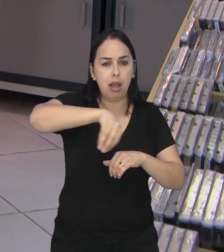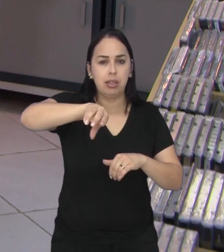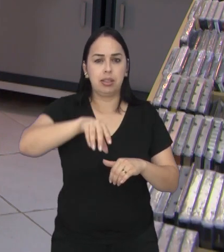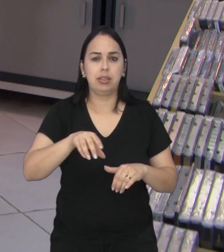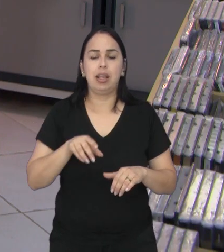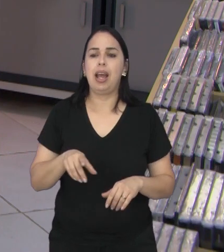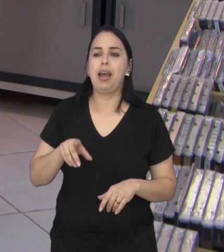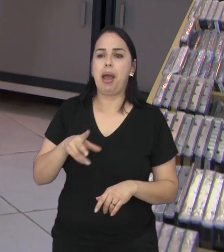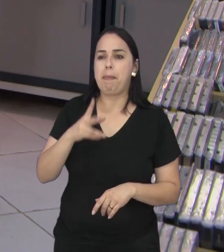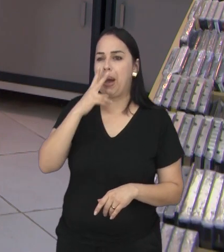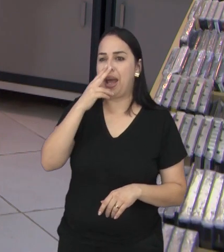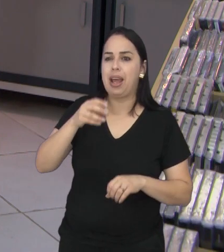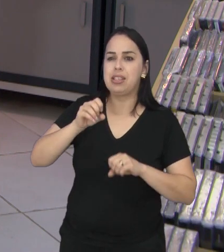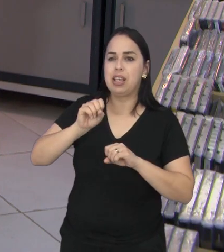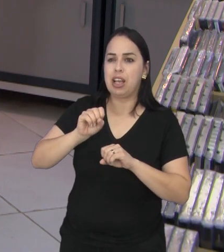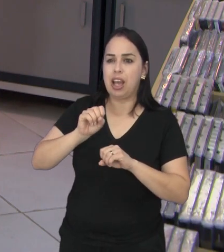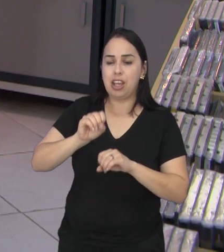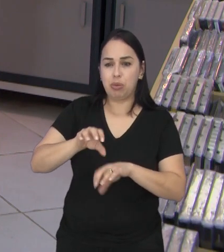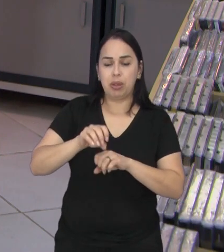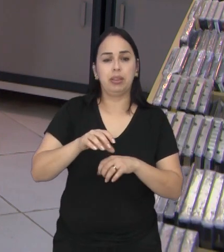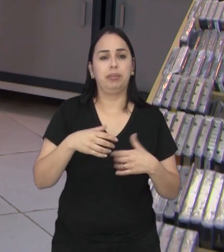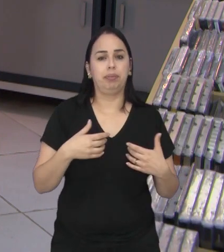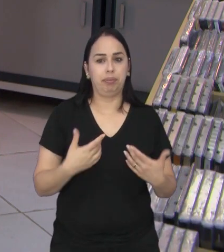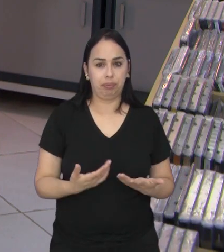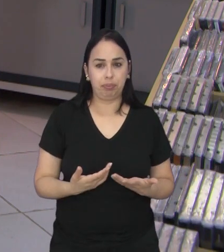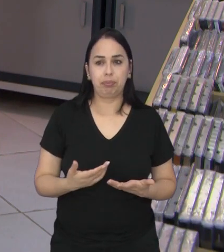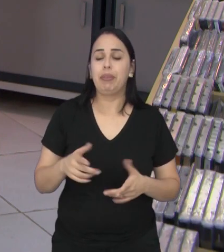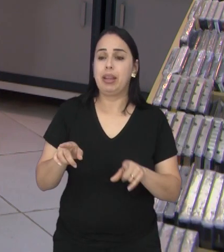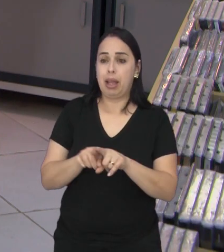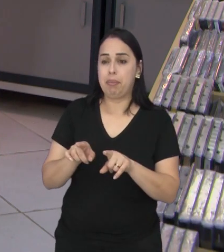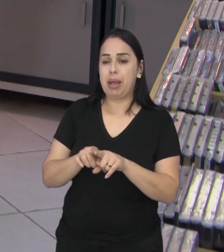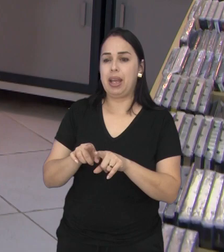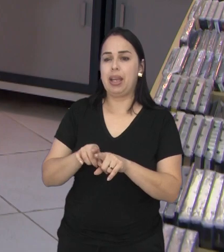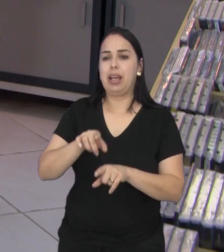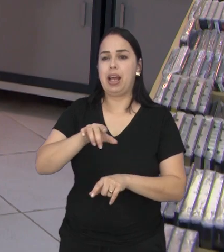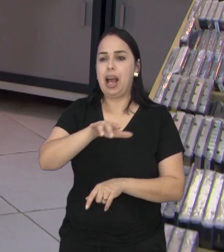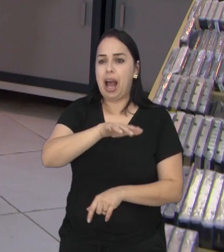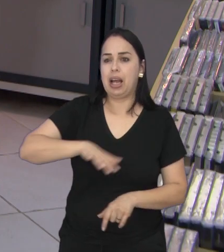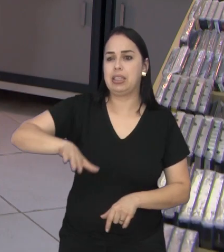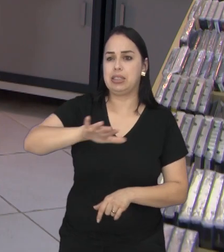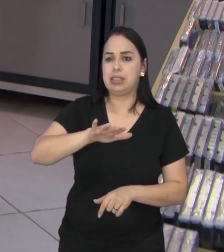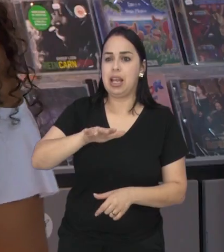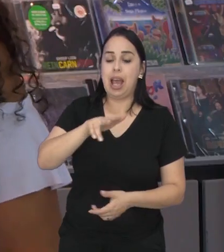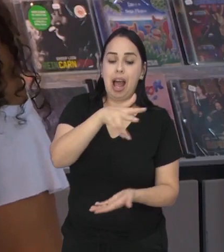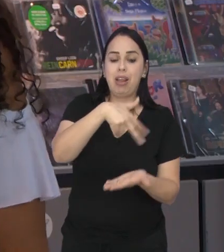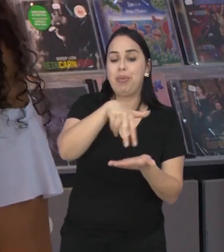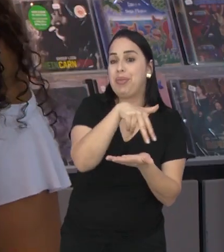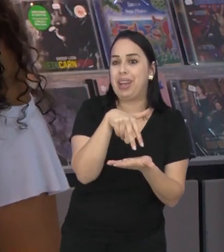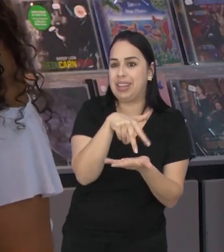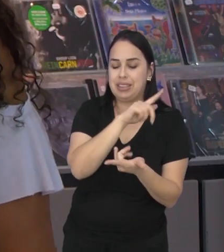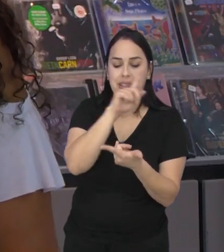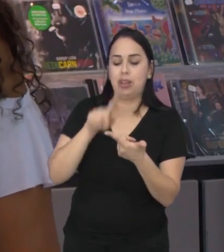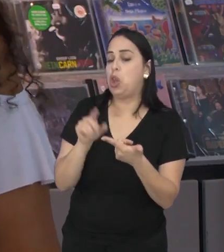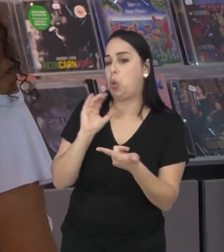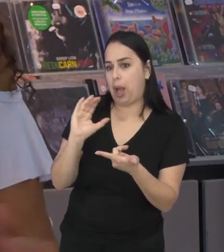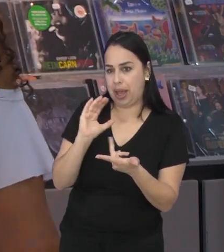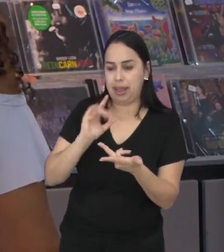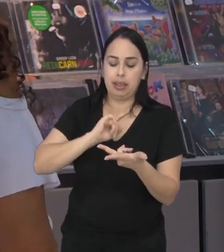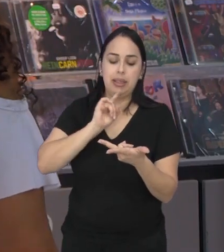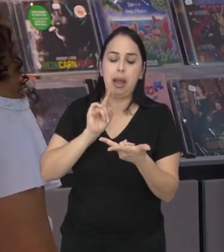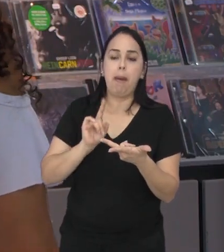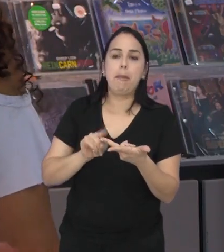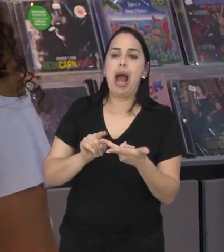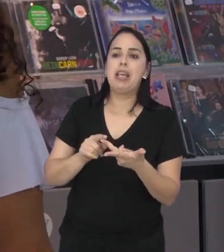articula mais, né. Os arte educadores até, né? Também. E a galera da articulação, porque às vezes a pessoa, ela não dança, ela